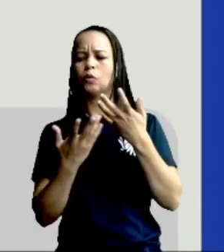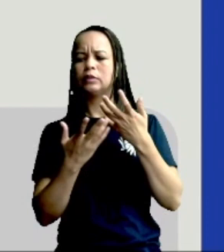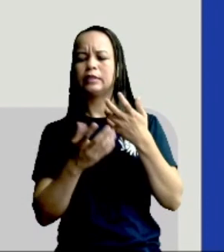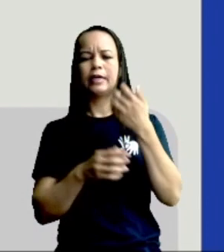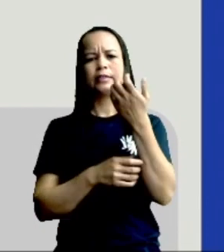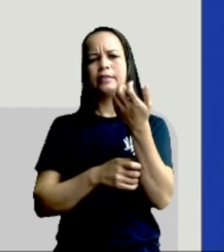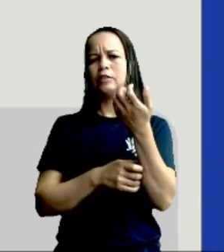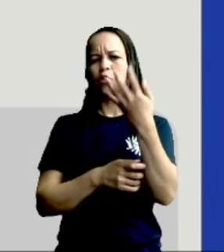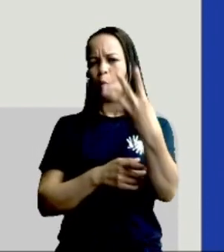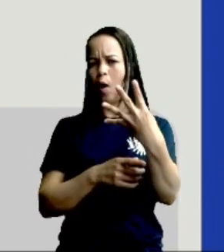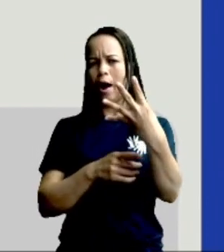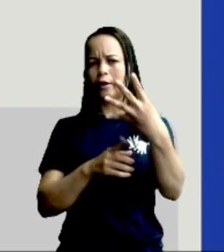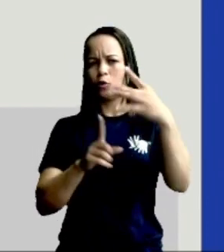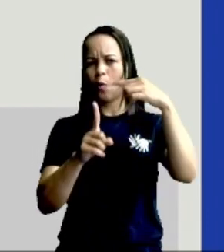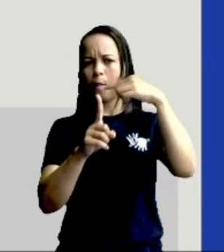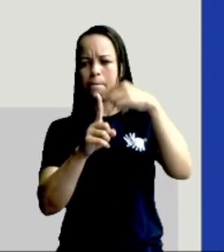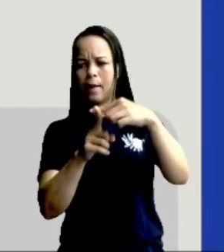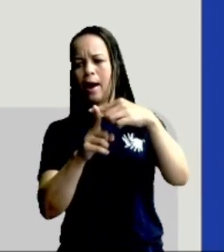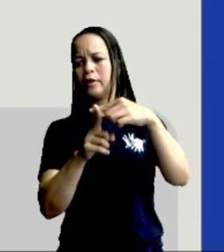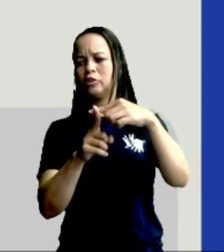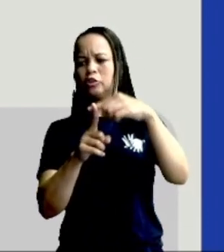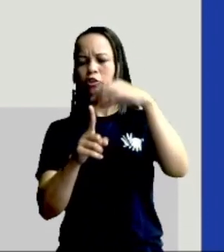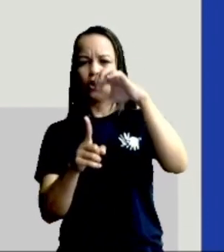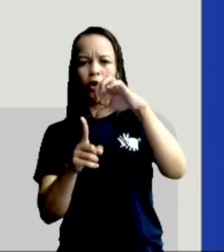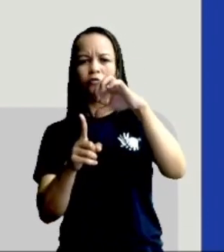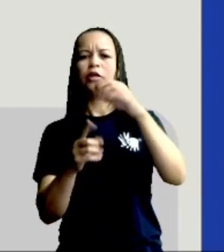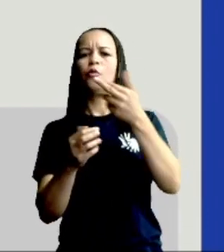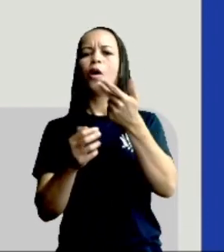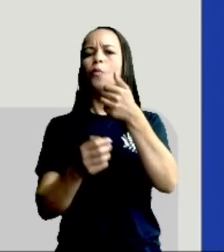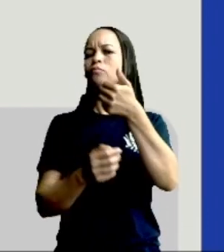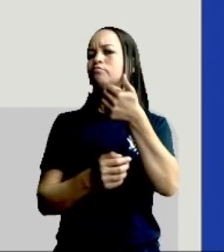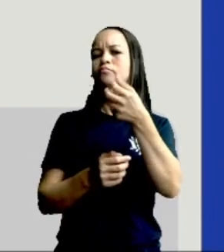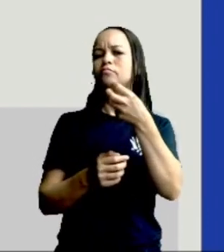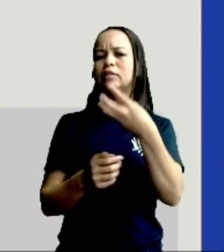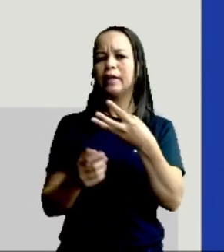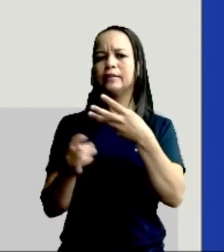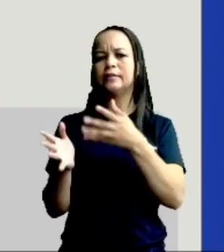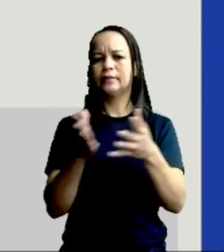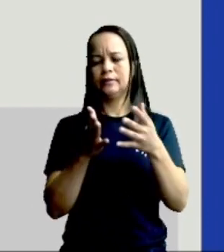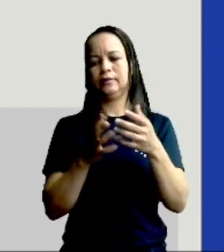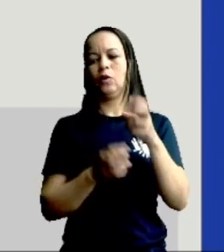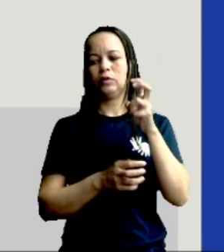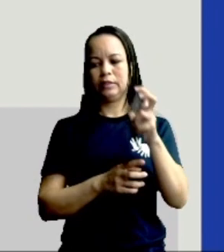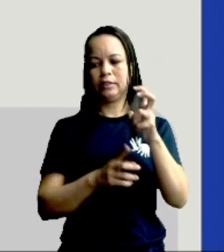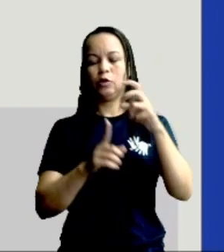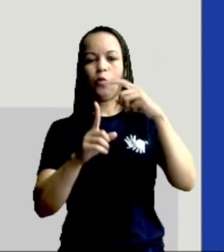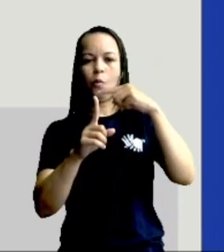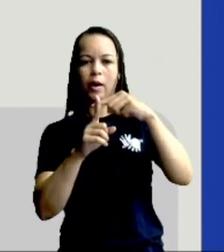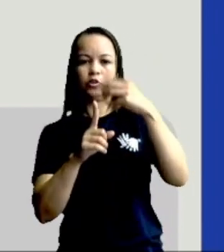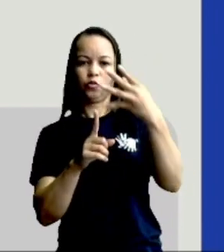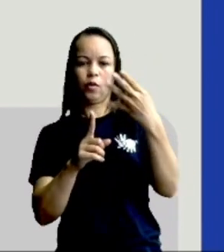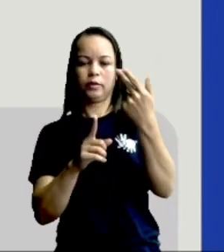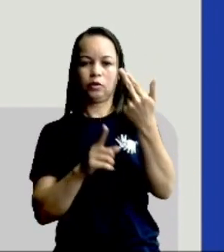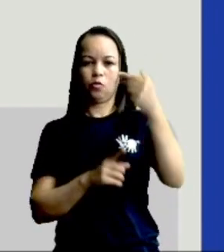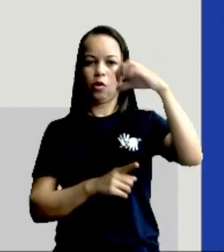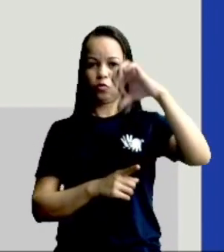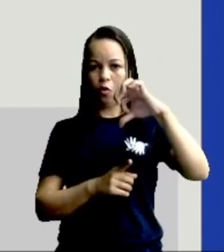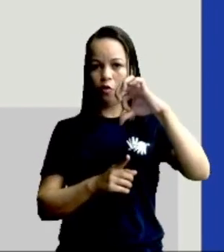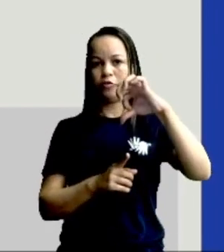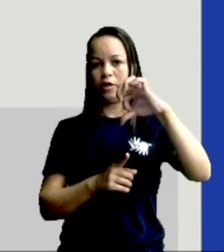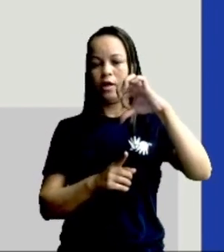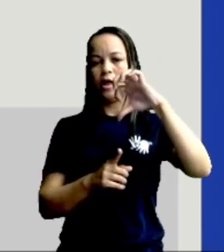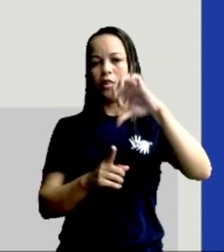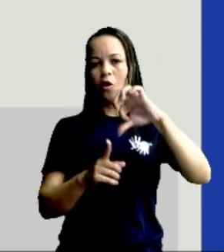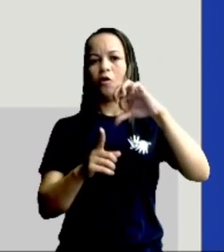dar 13. Olha lá a figura. Ó. 5 mais 4, 9. 9 mais 4, 13. 13 mais 4, 17.